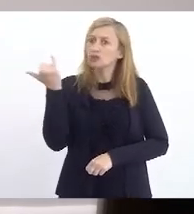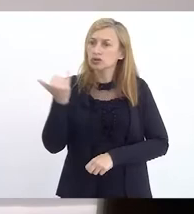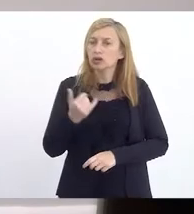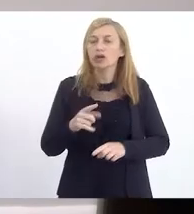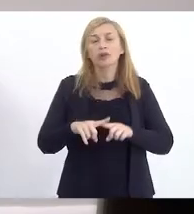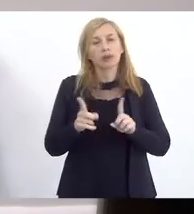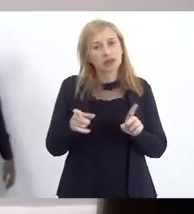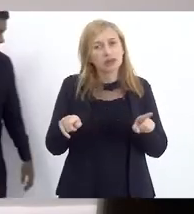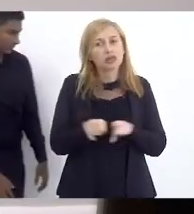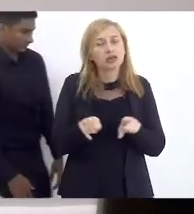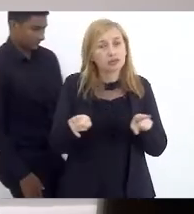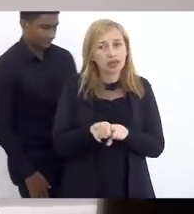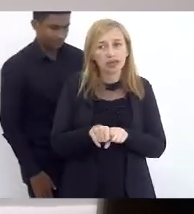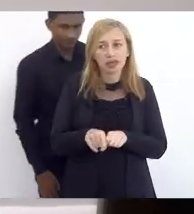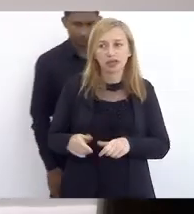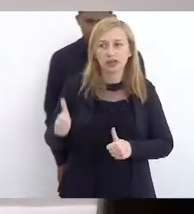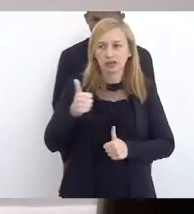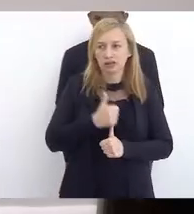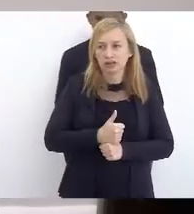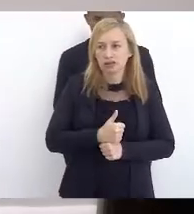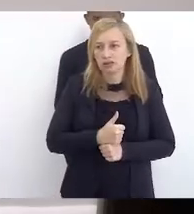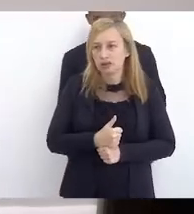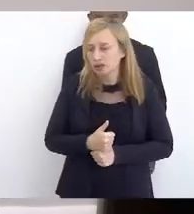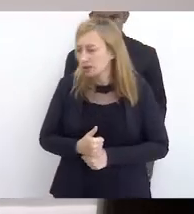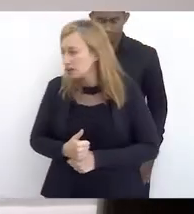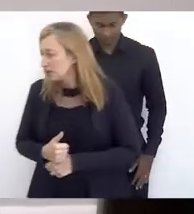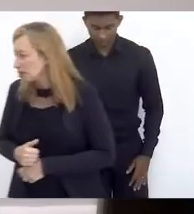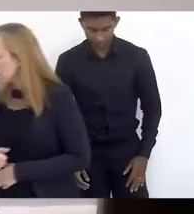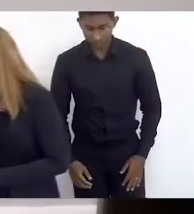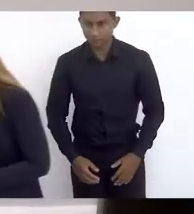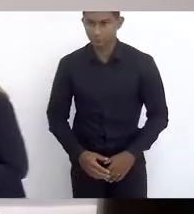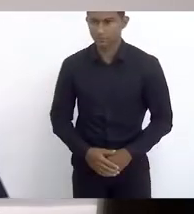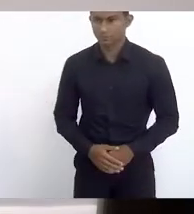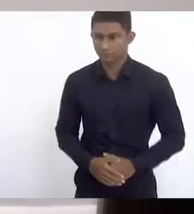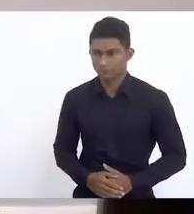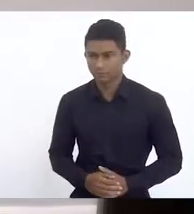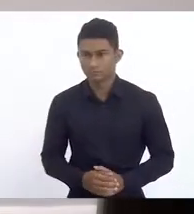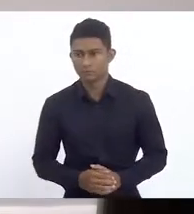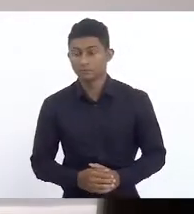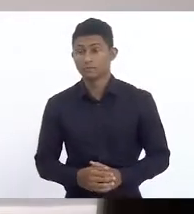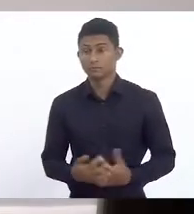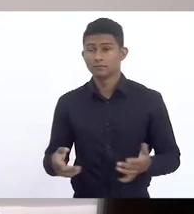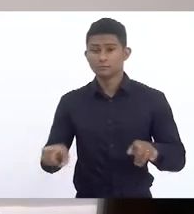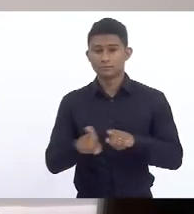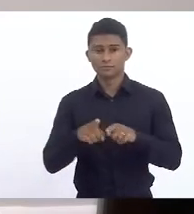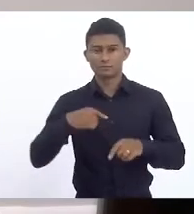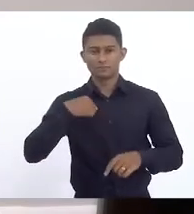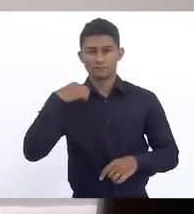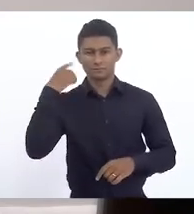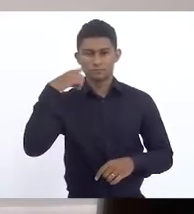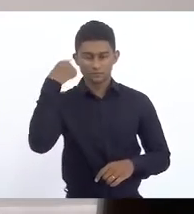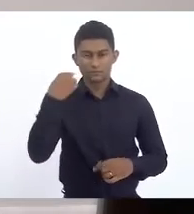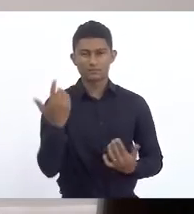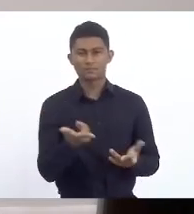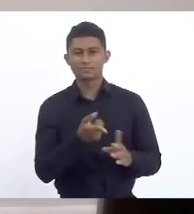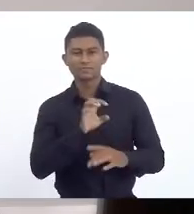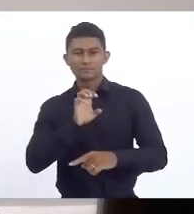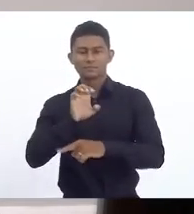mas eu também sou um dos advogados que compete ao Estado dar a